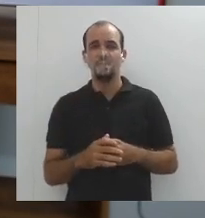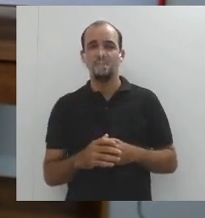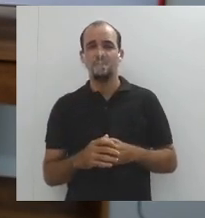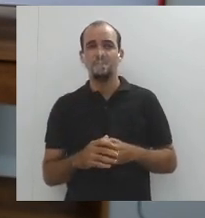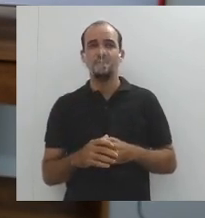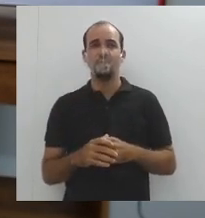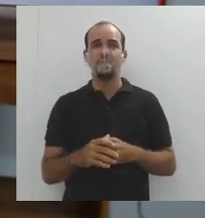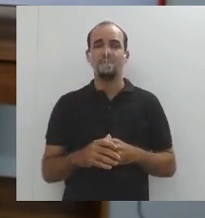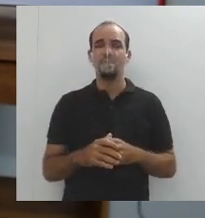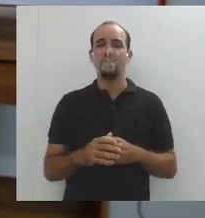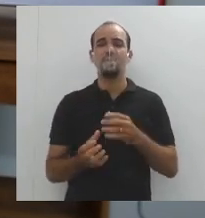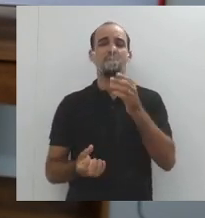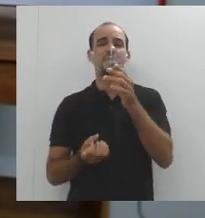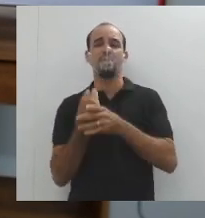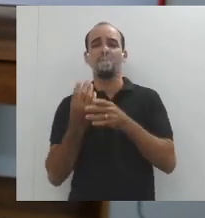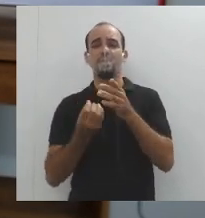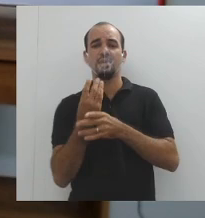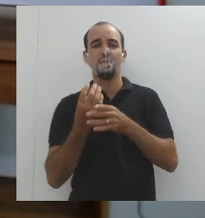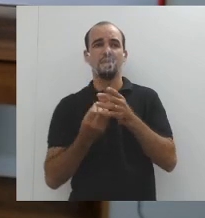formando